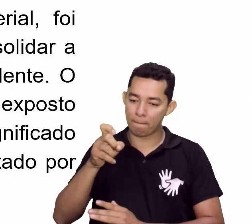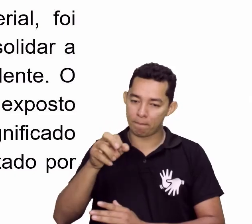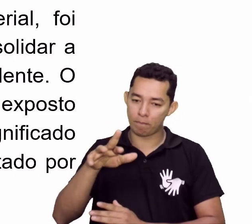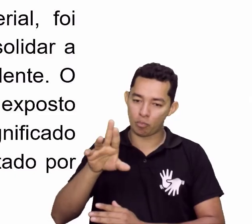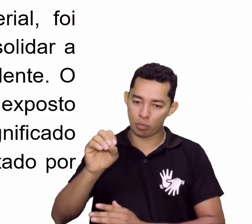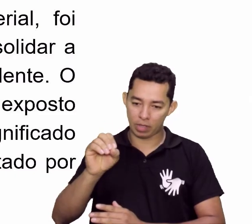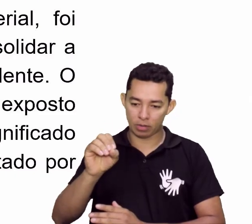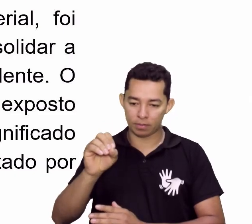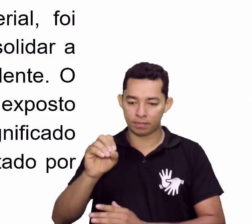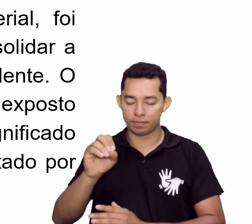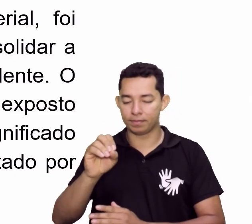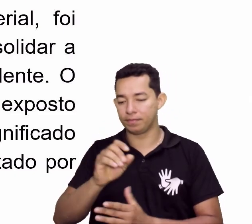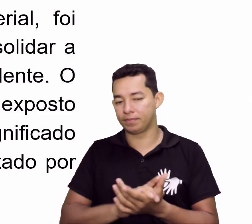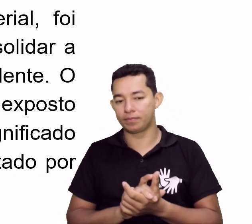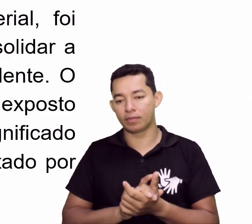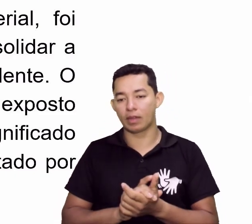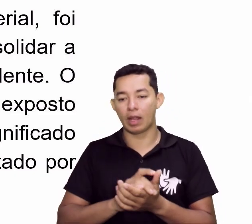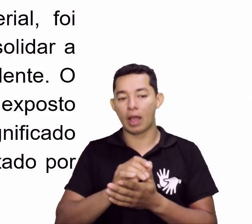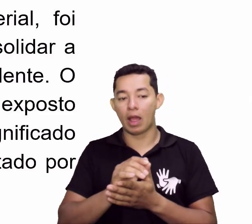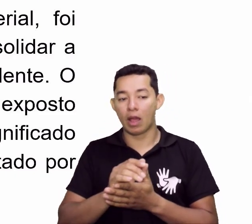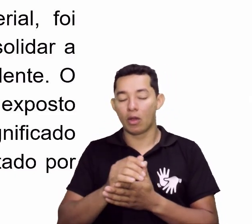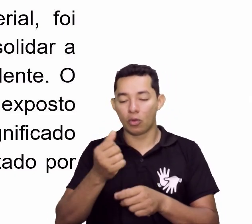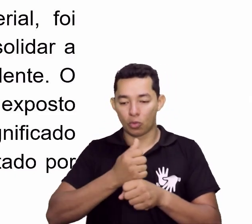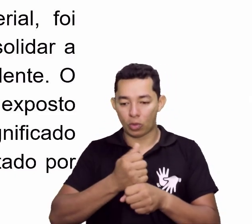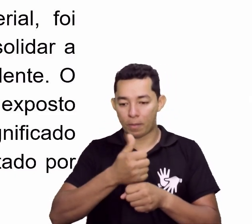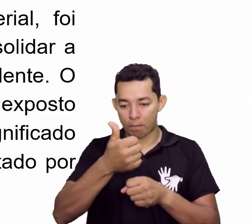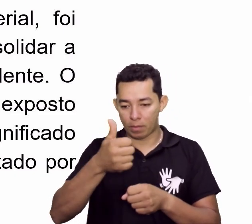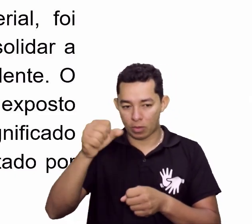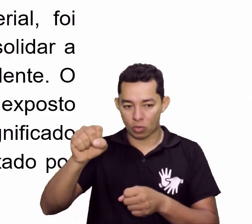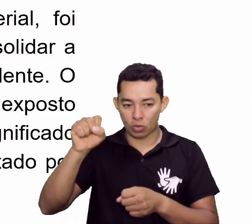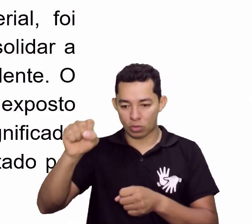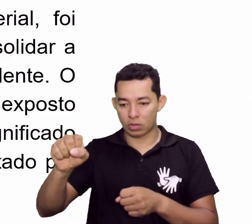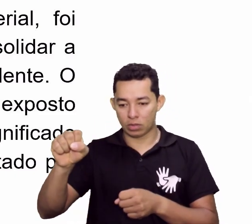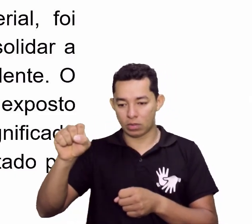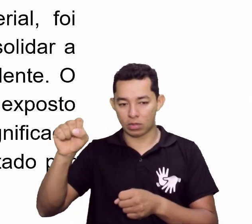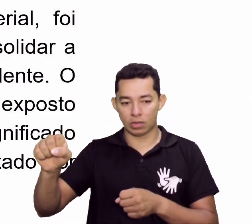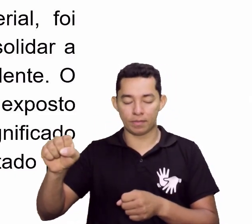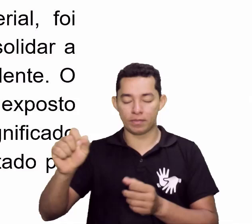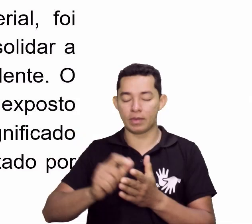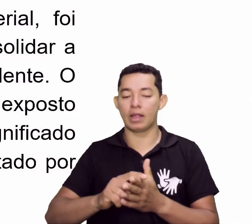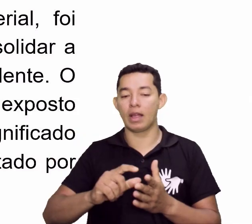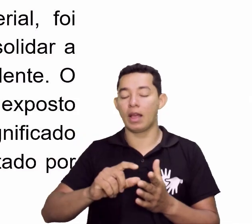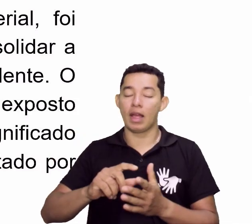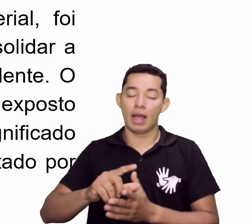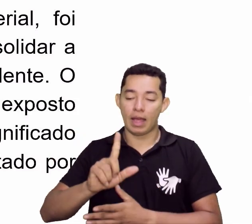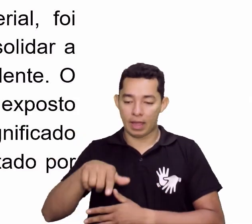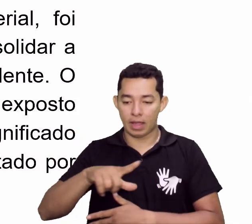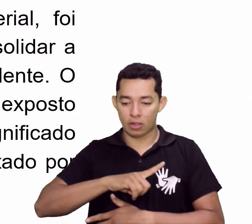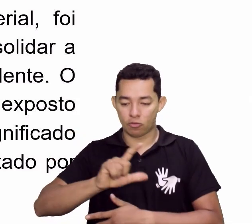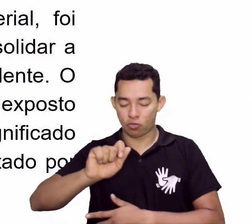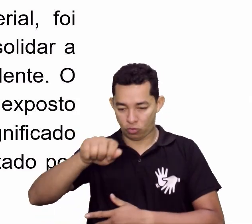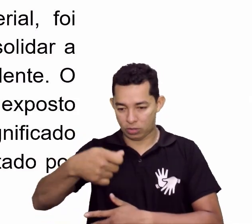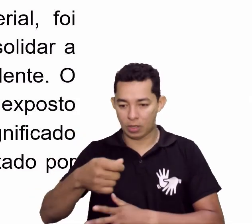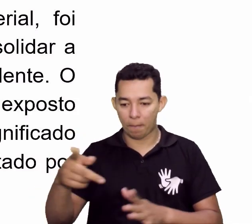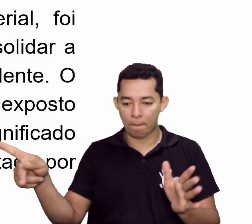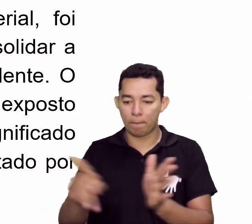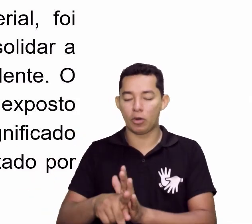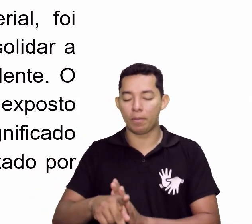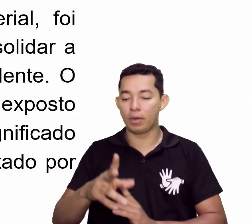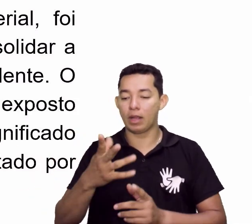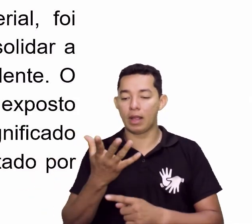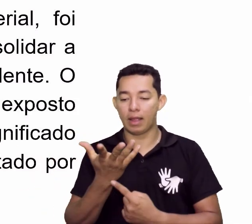1888, é uma obra icônica. Icônica quer dizer simbólica, símbolo da arte brasileira.